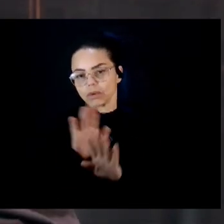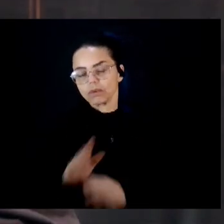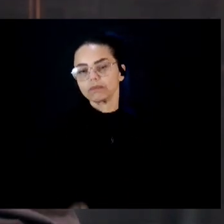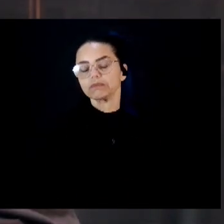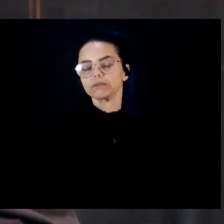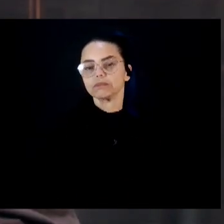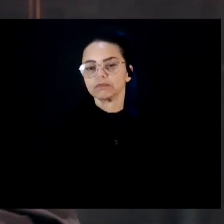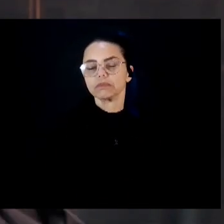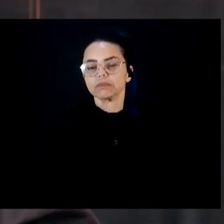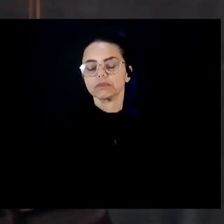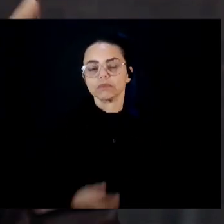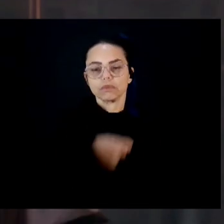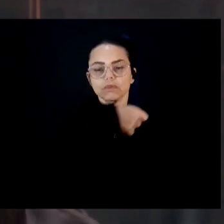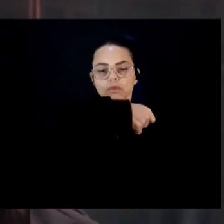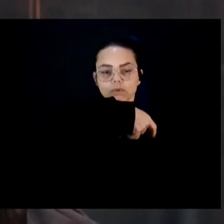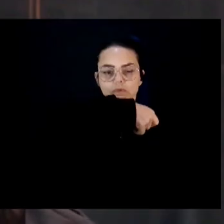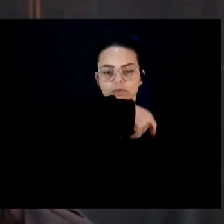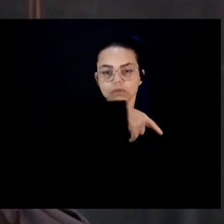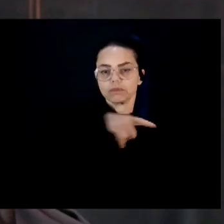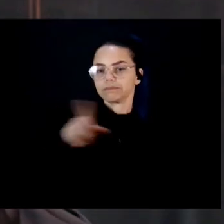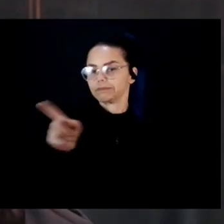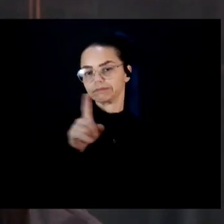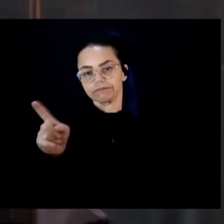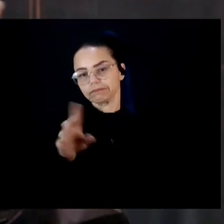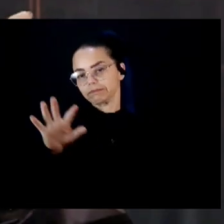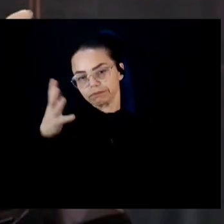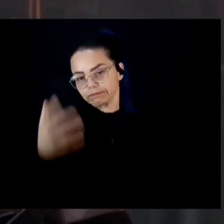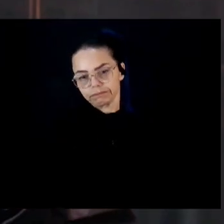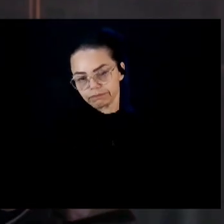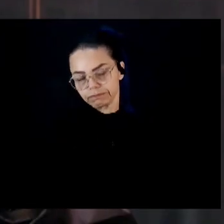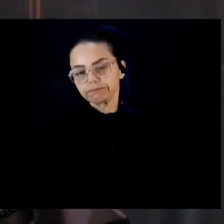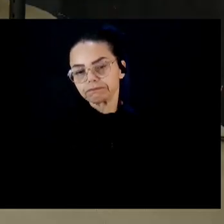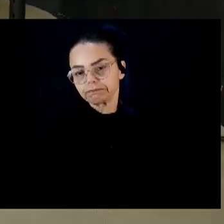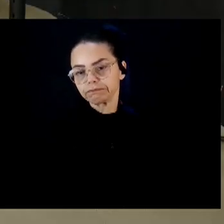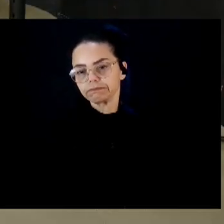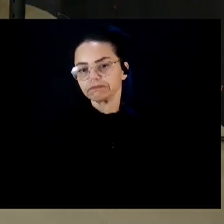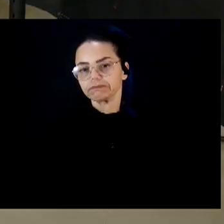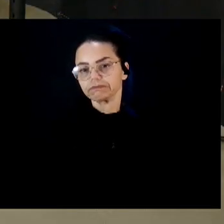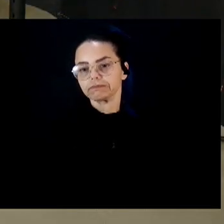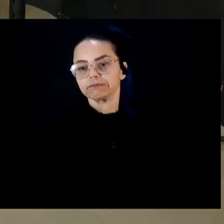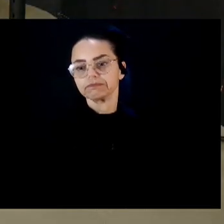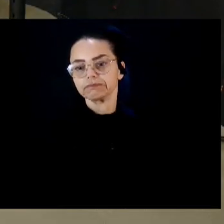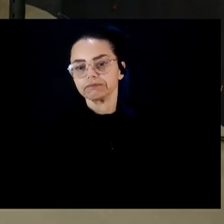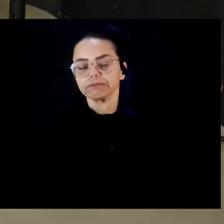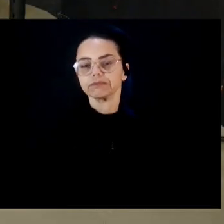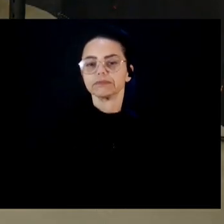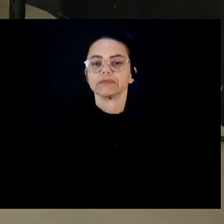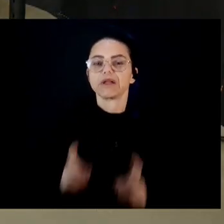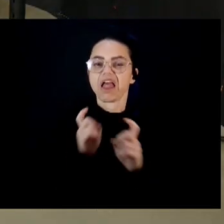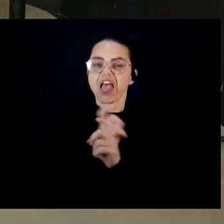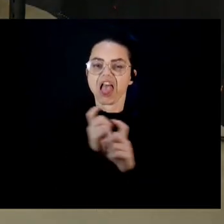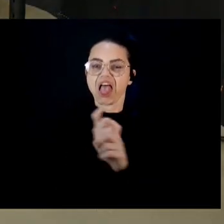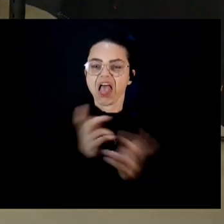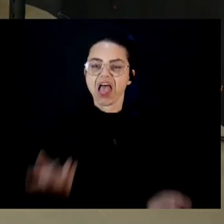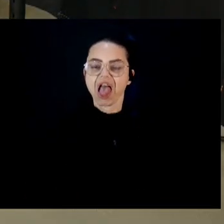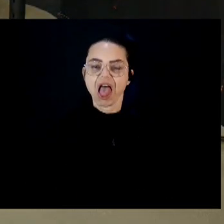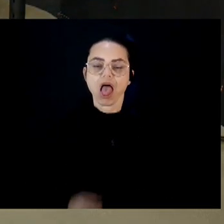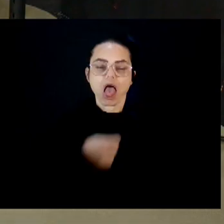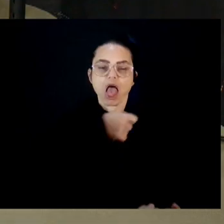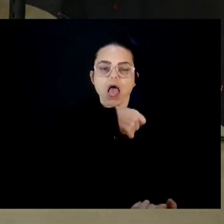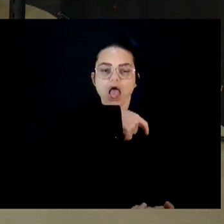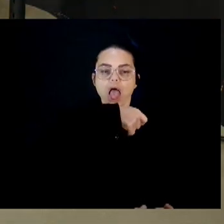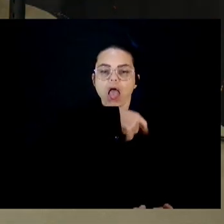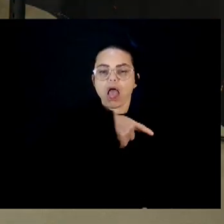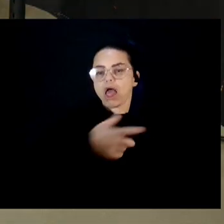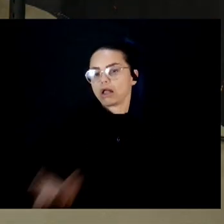soro, né? O soro, ele não resolve tudo. A gente vê no TikTok, tô tomando aqui sorinho da imunidade. Exatamente.